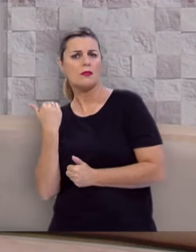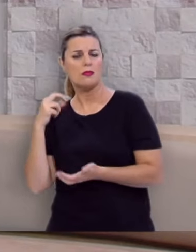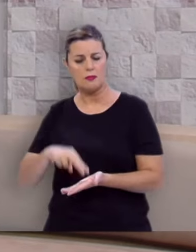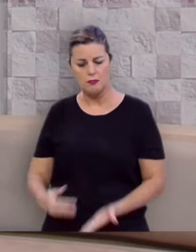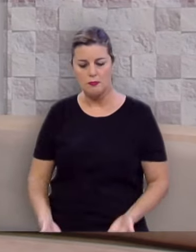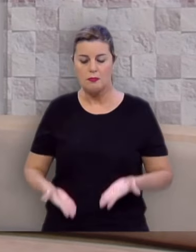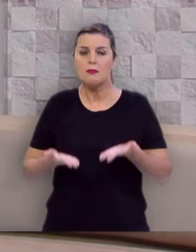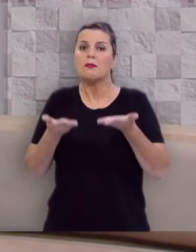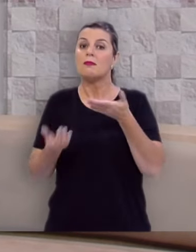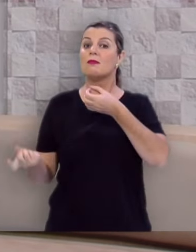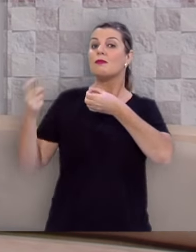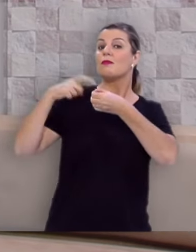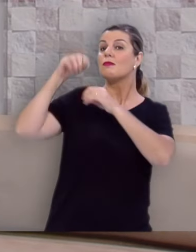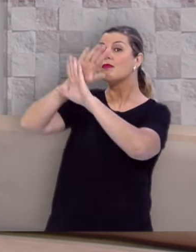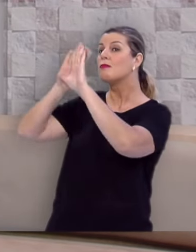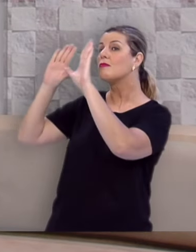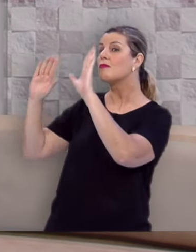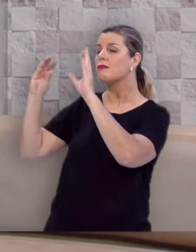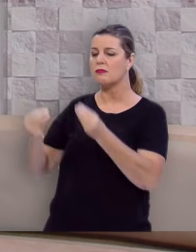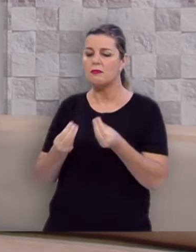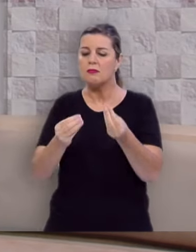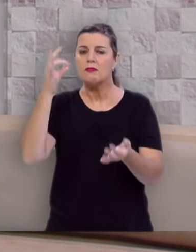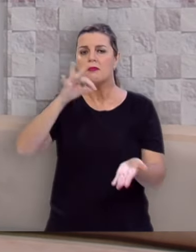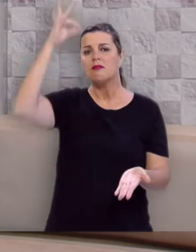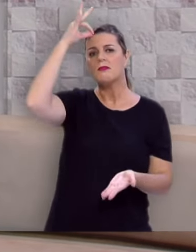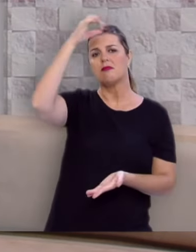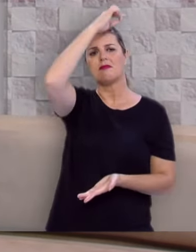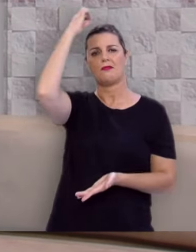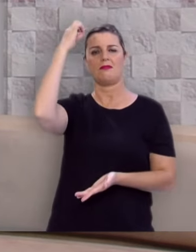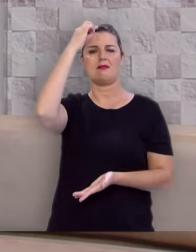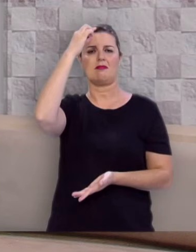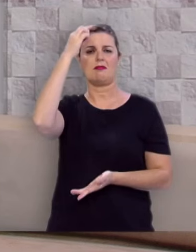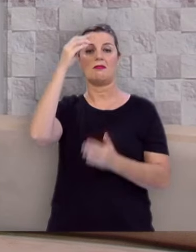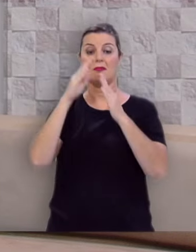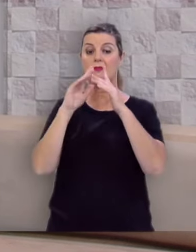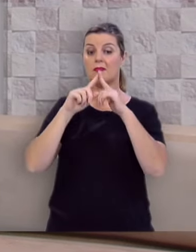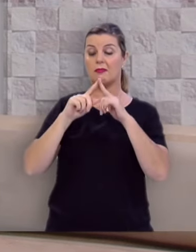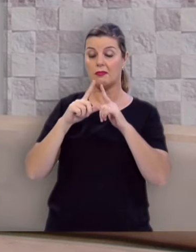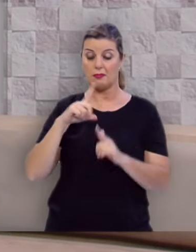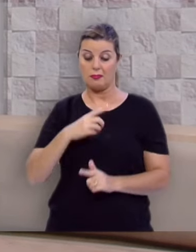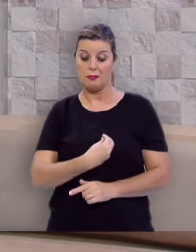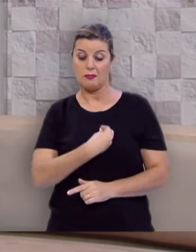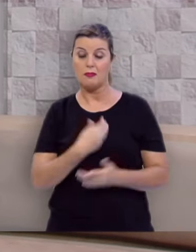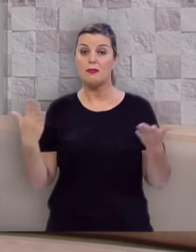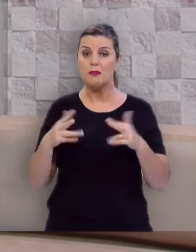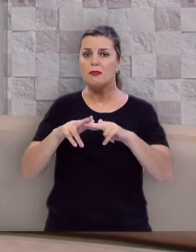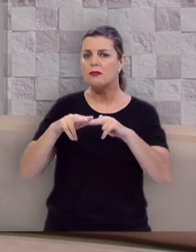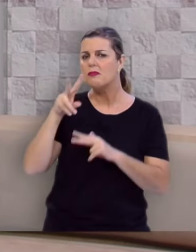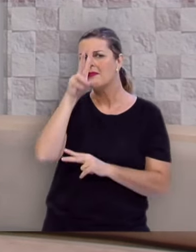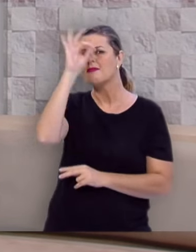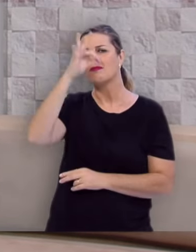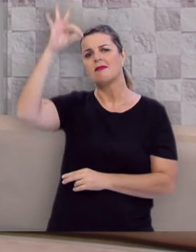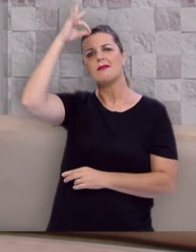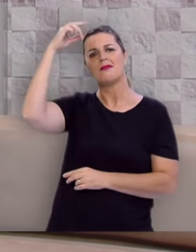morreu, ressuscitou, voltou aos céus, derramou o Espírito Santo. E a igreja marcha na força do Espírito